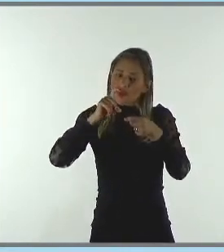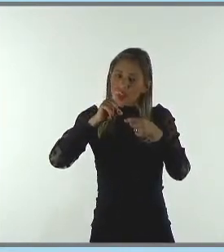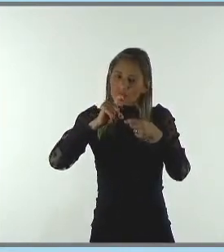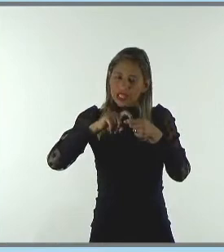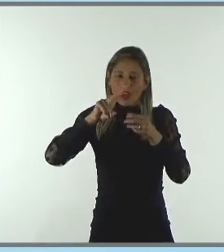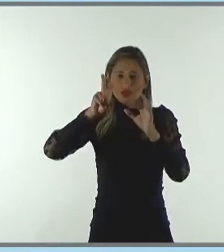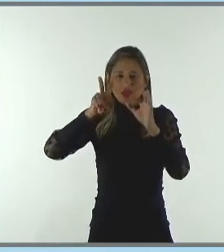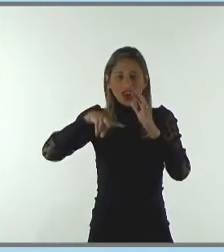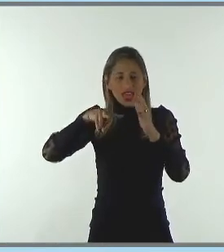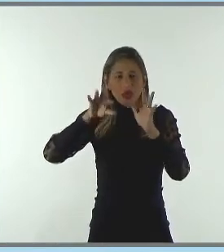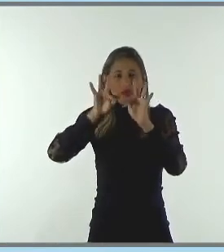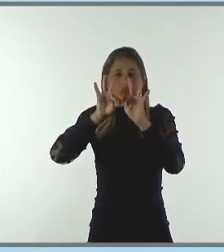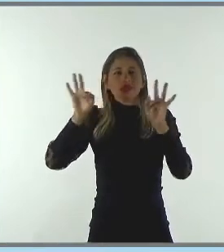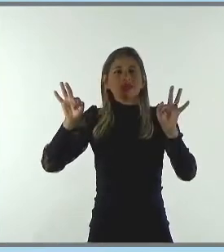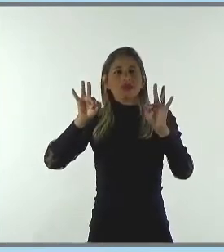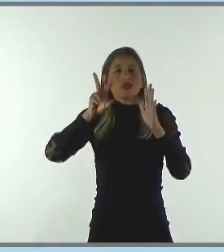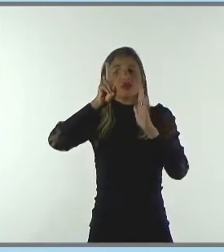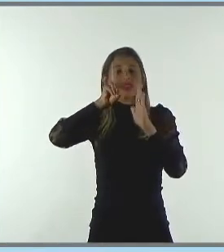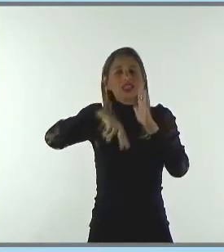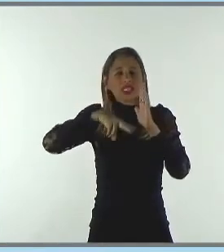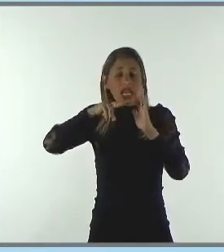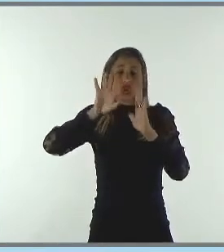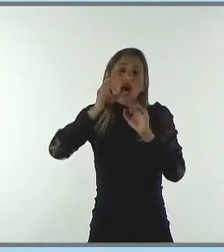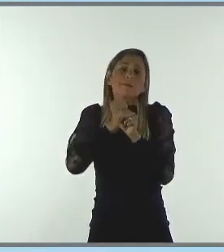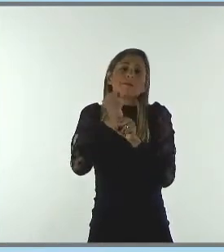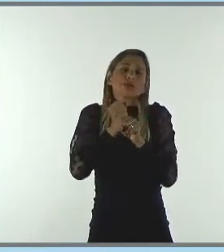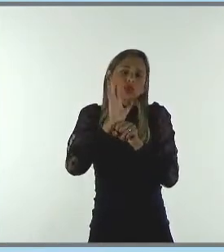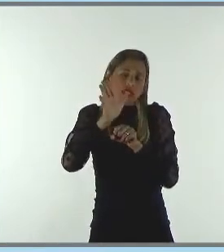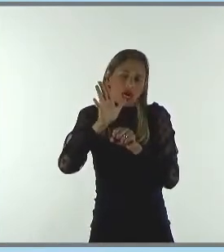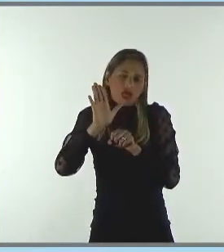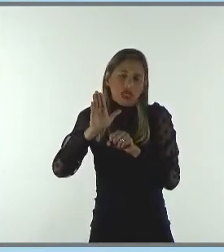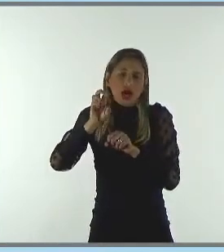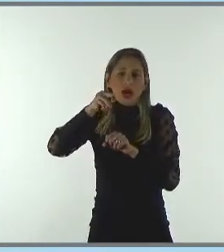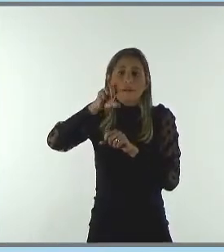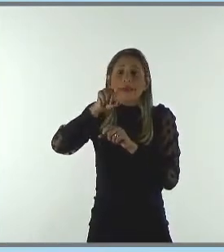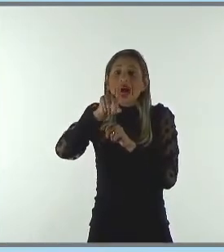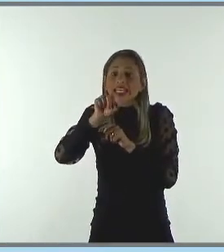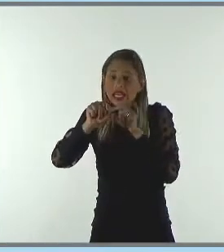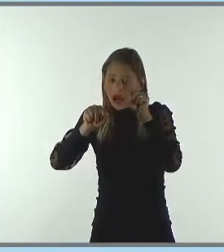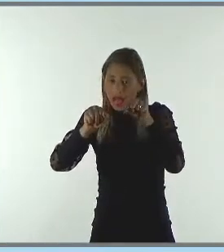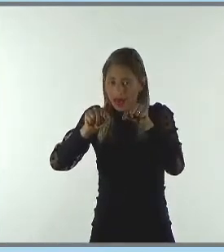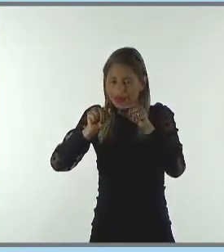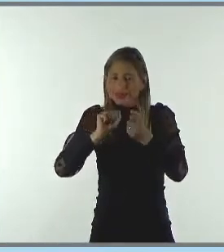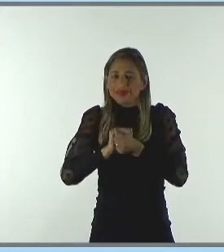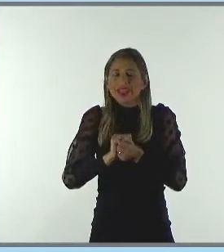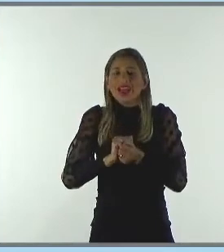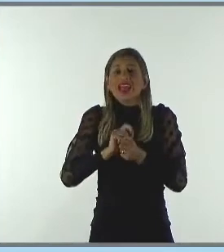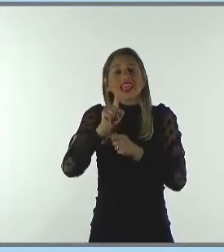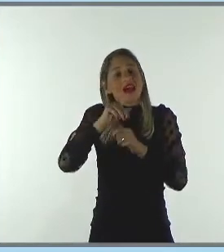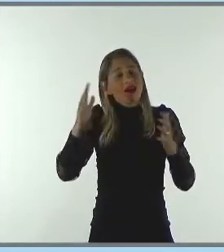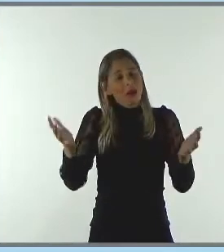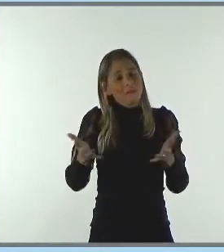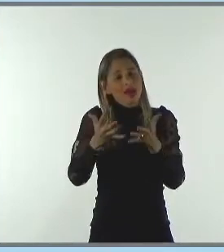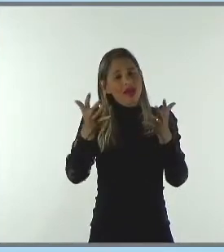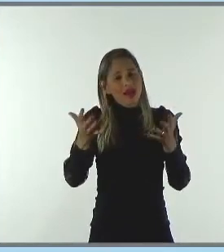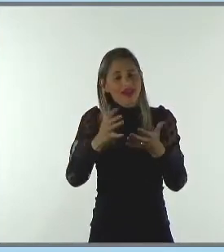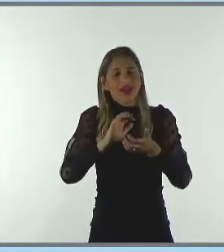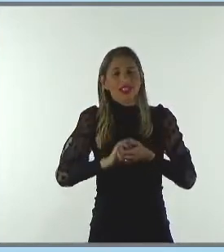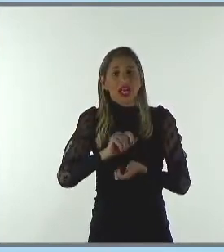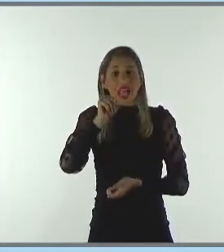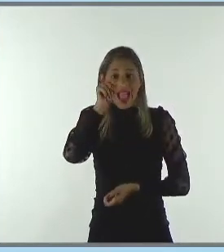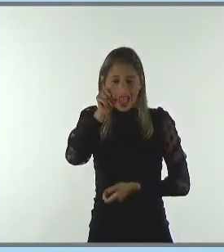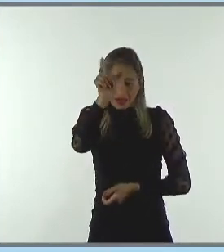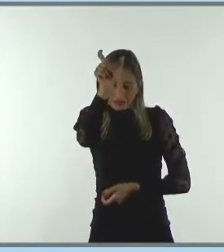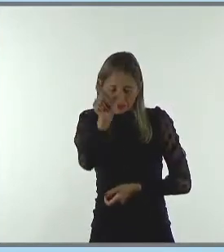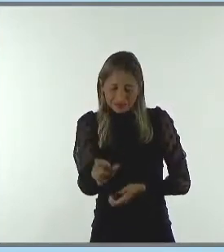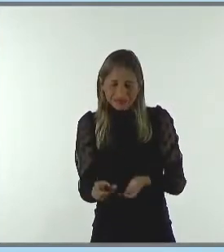um texto já divulgado há bastante tempo, dedicado a Maria Mazarello, e com ele eu homenageio ela em